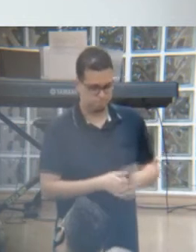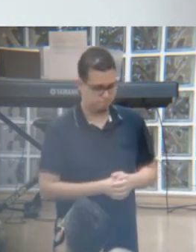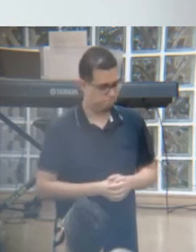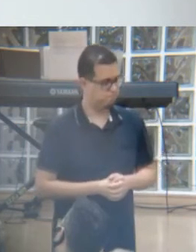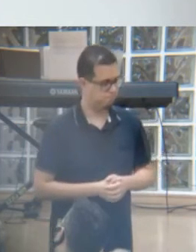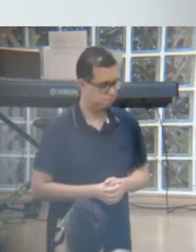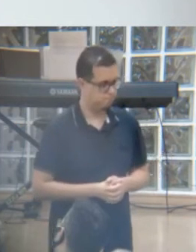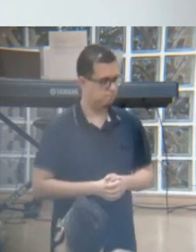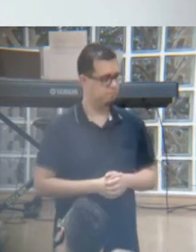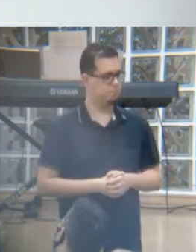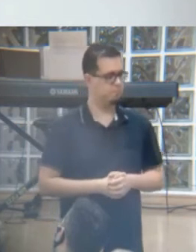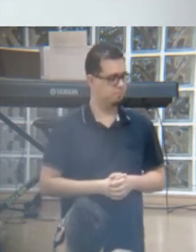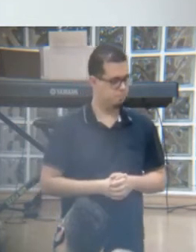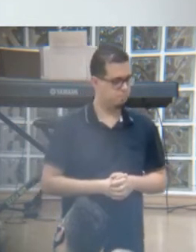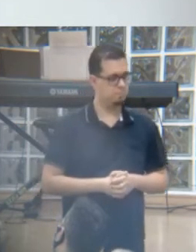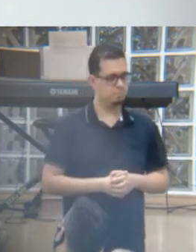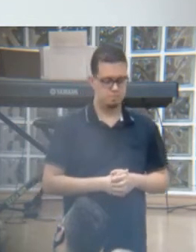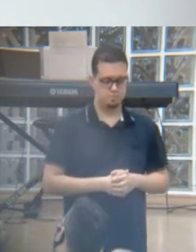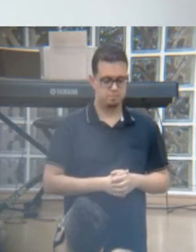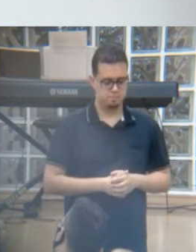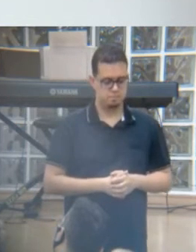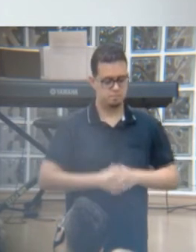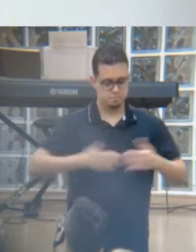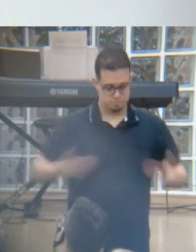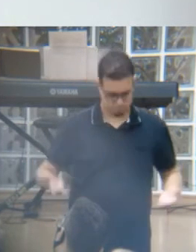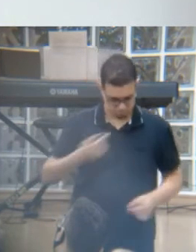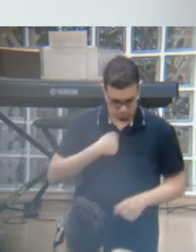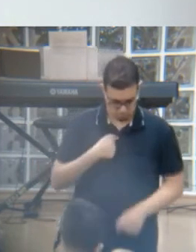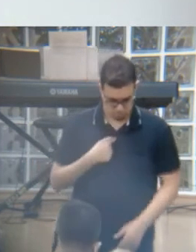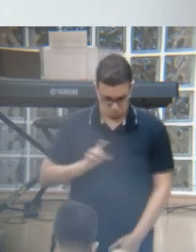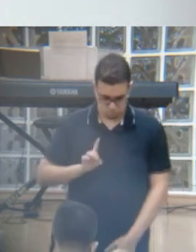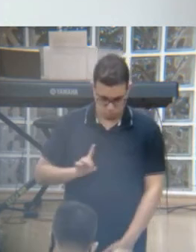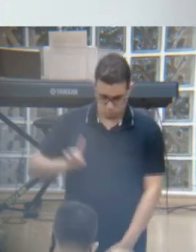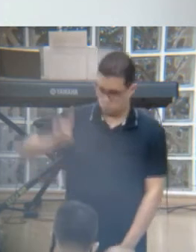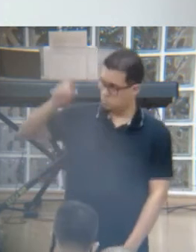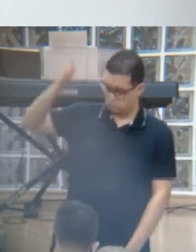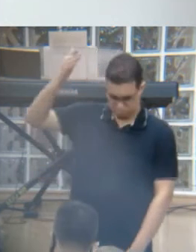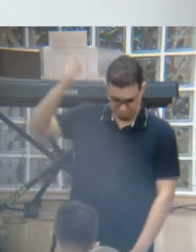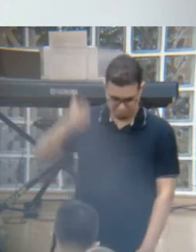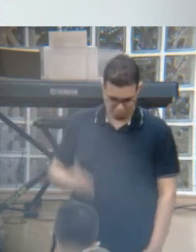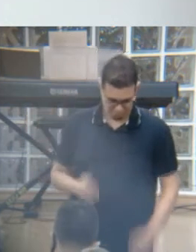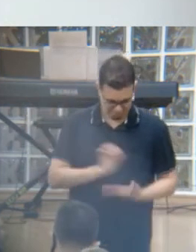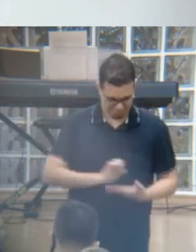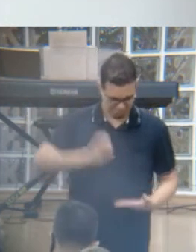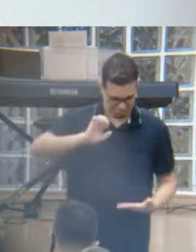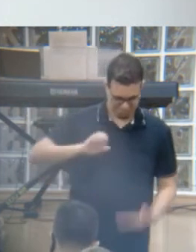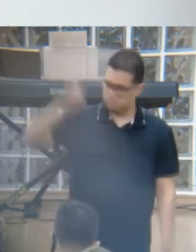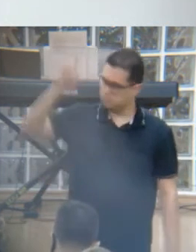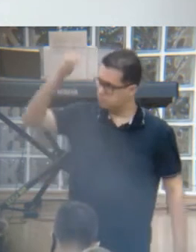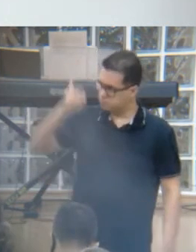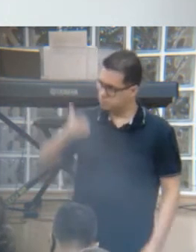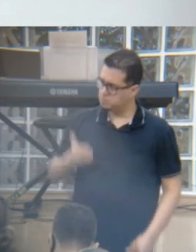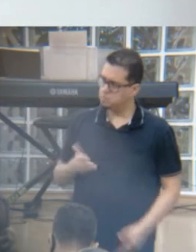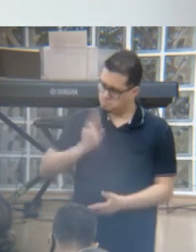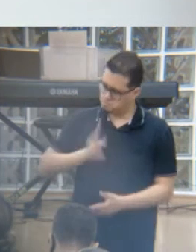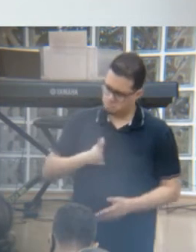Meus irmãos, diante cuja face eu estou, incessantemente, com instância, com